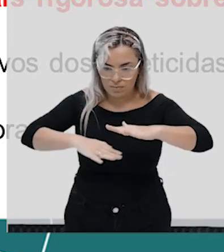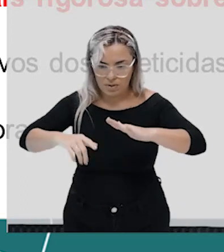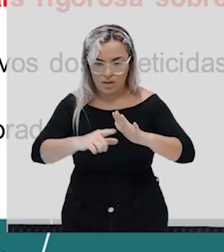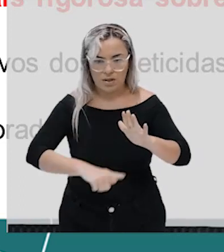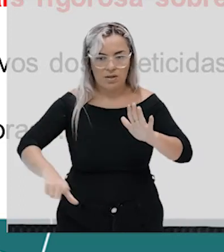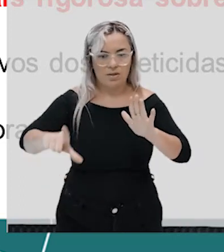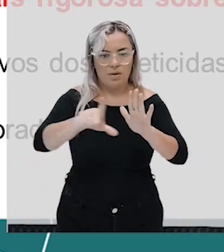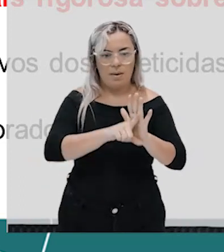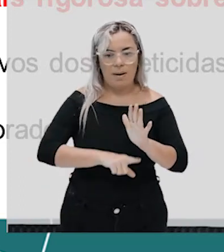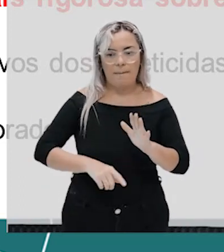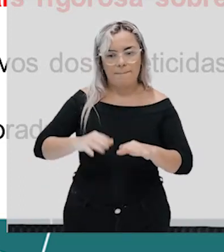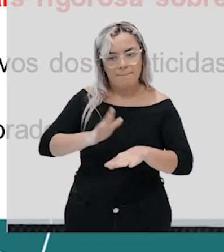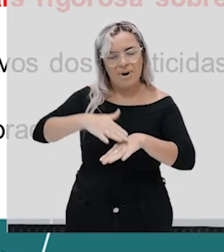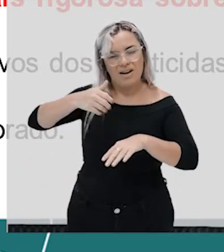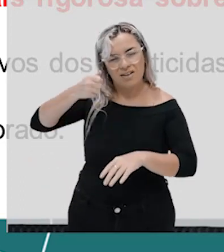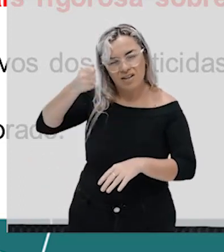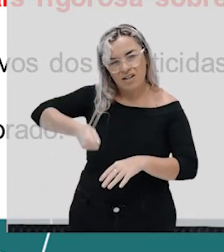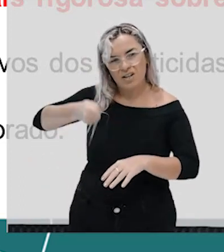sobre os